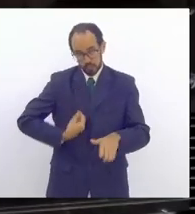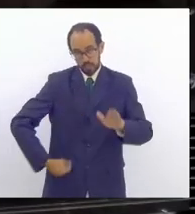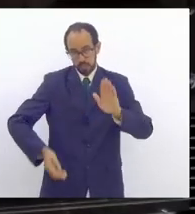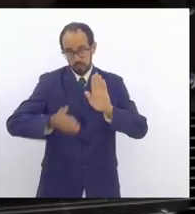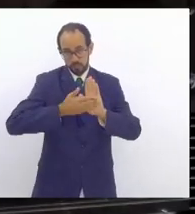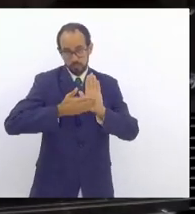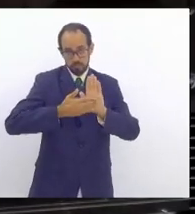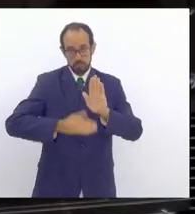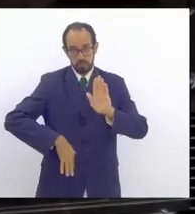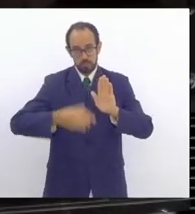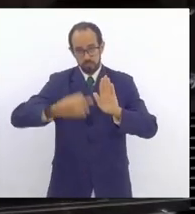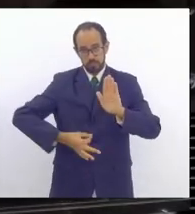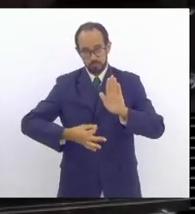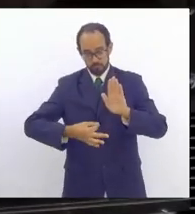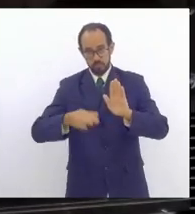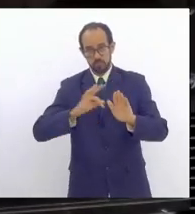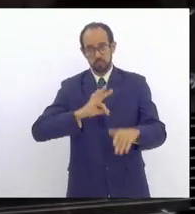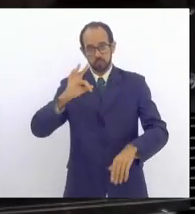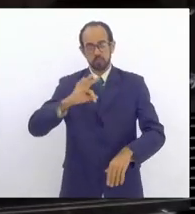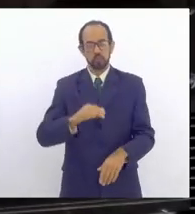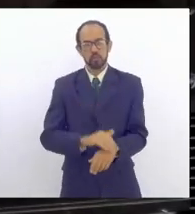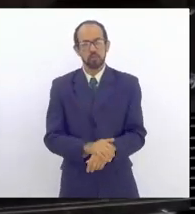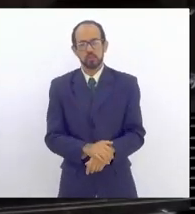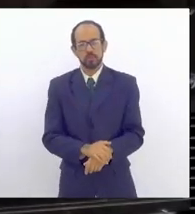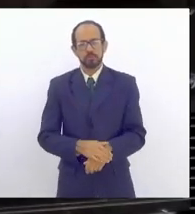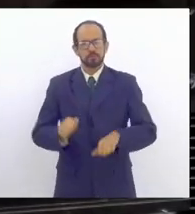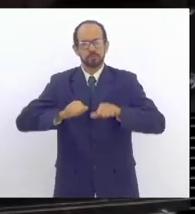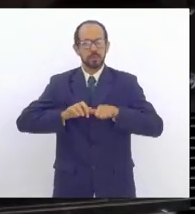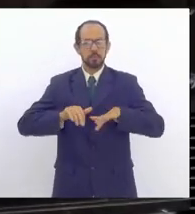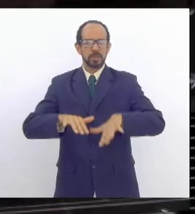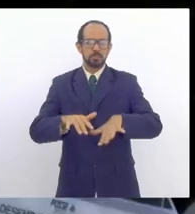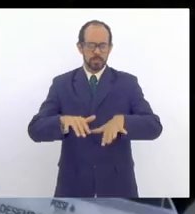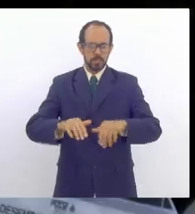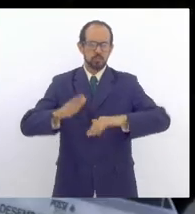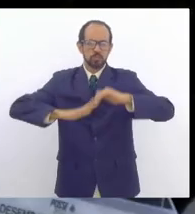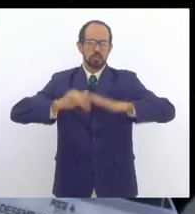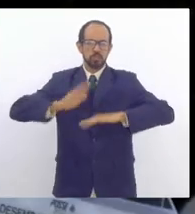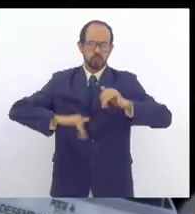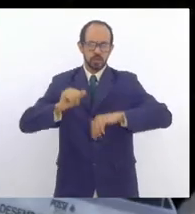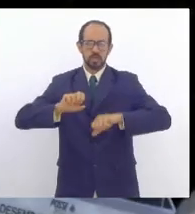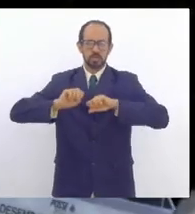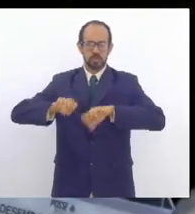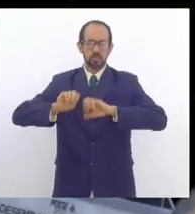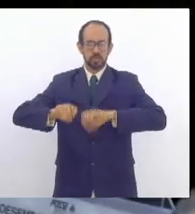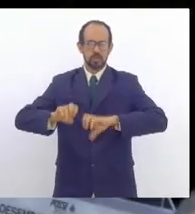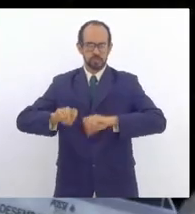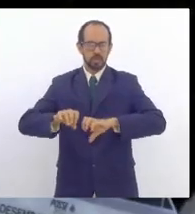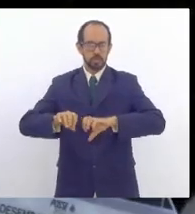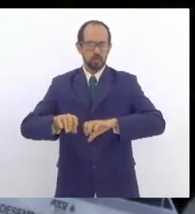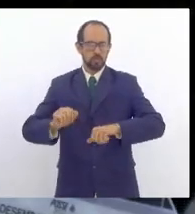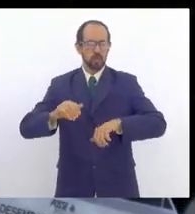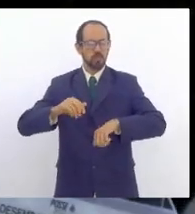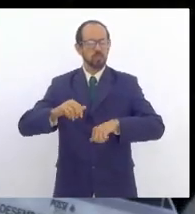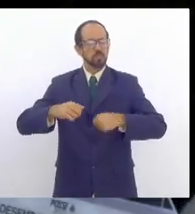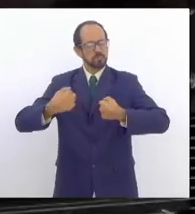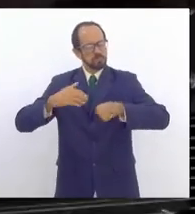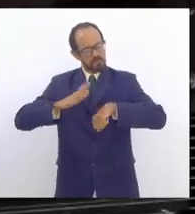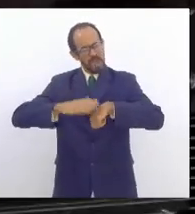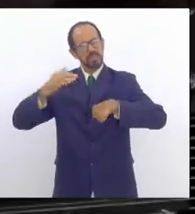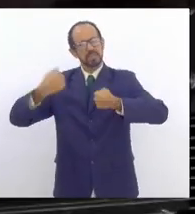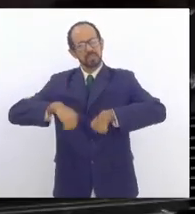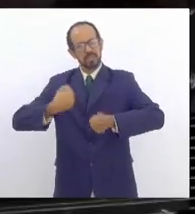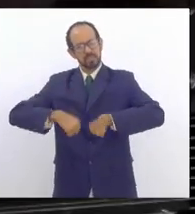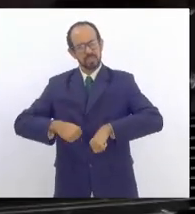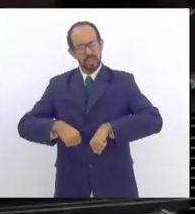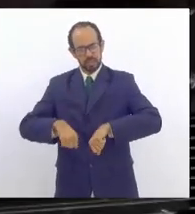digna. Durante a pandemia, os profissionais da educação foram ainda mais demandados e nos ensinaram,